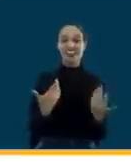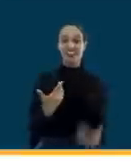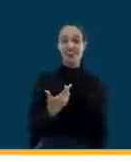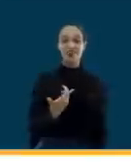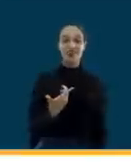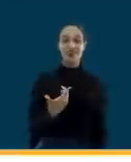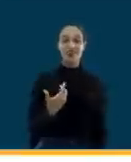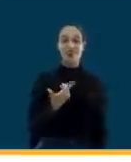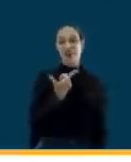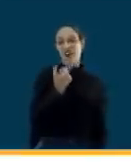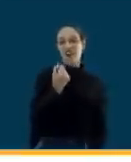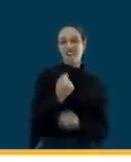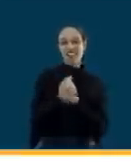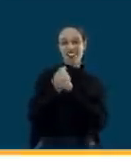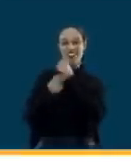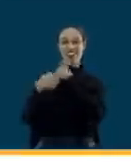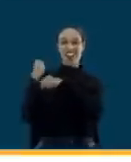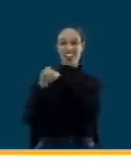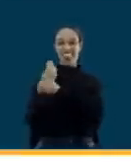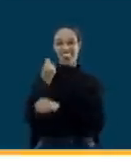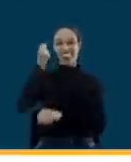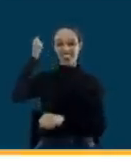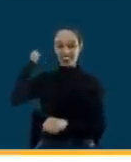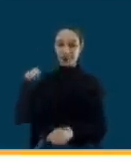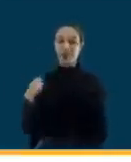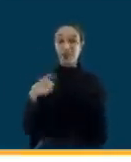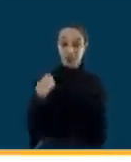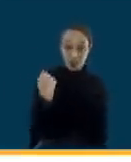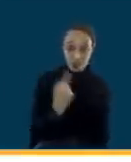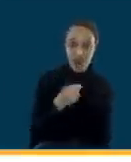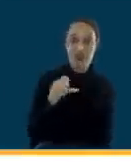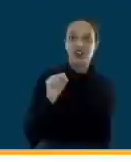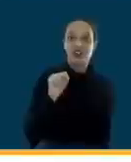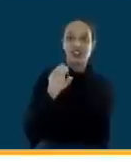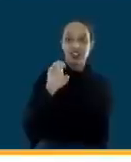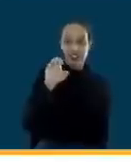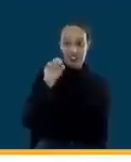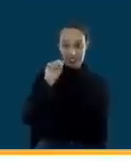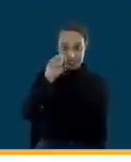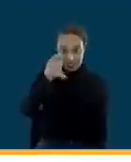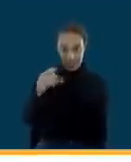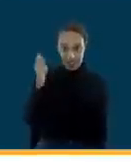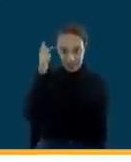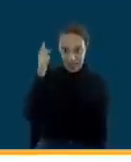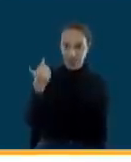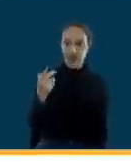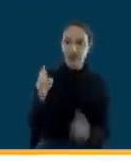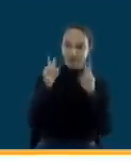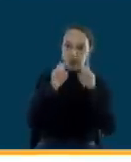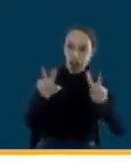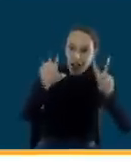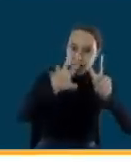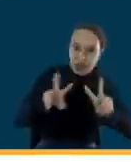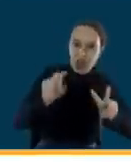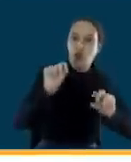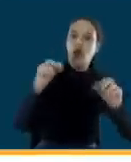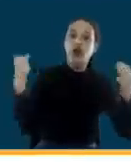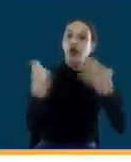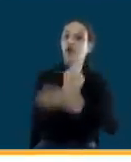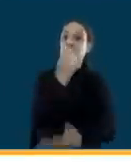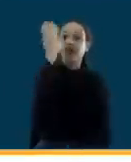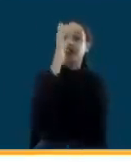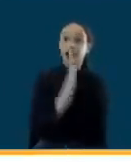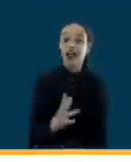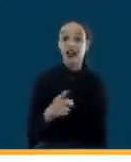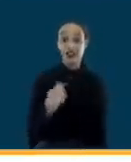Paulo, queríamos ter um panorama mais claro de tudo que estava rolando no país. E fizemos um